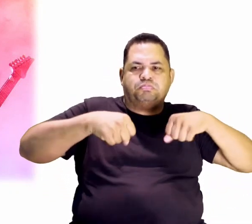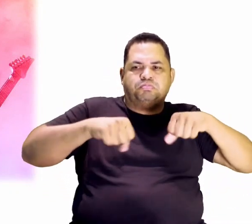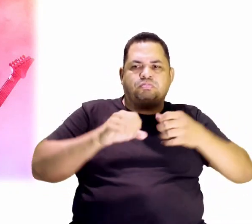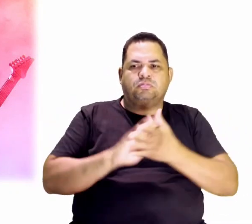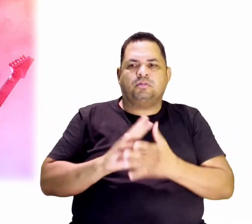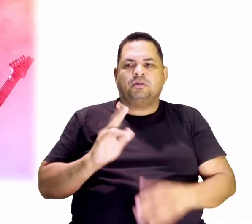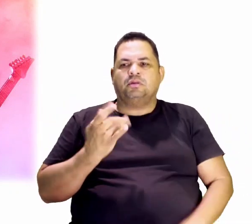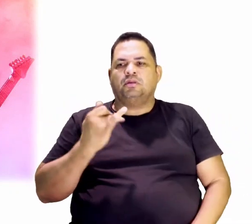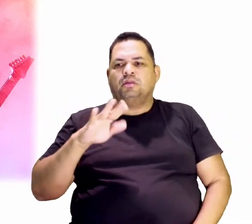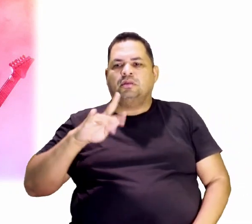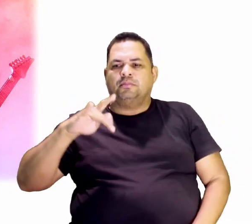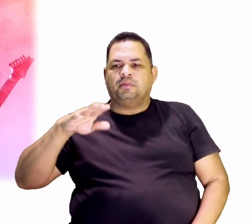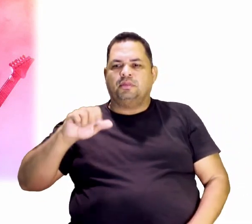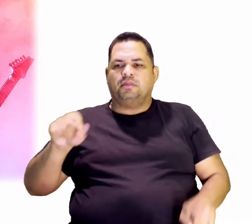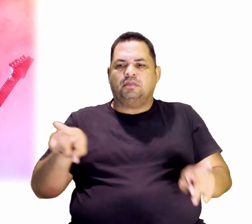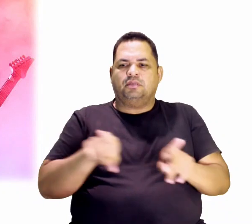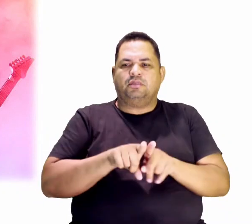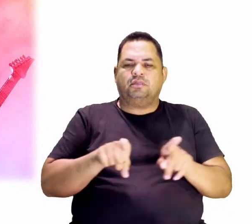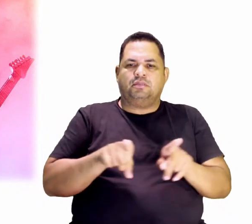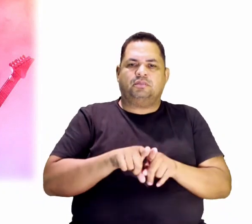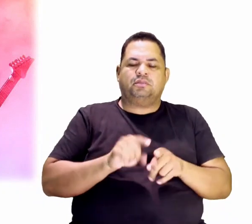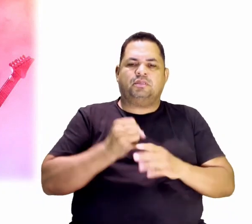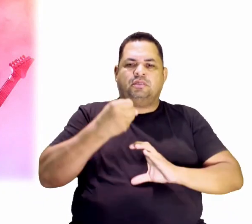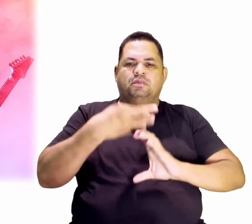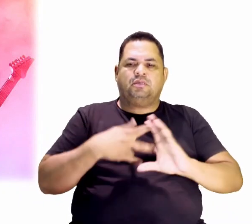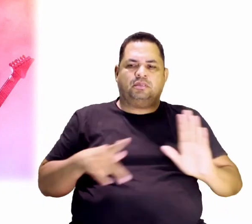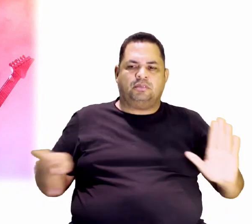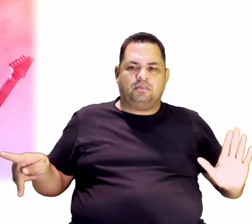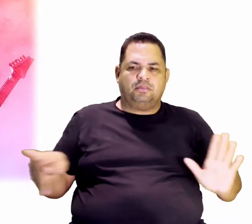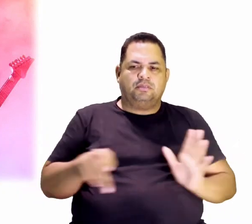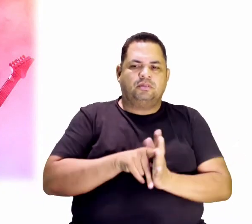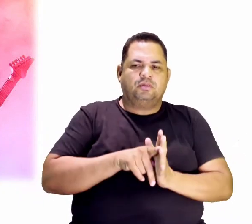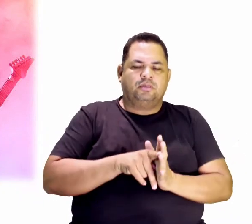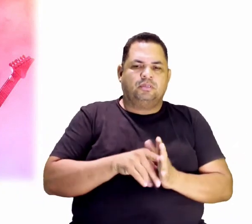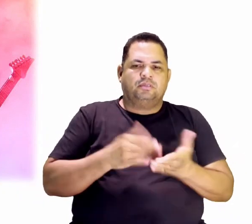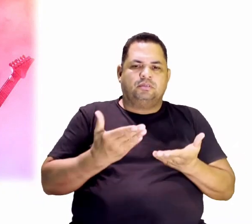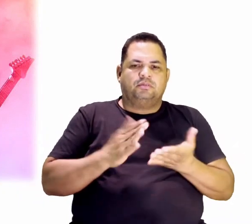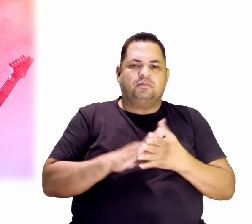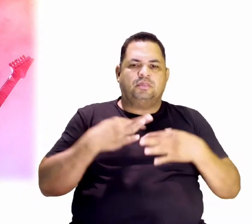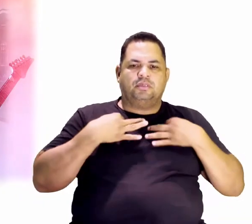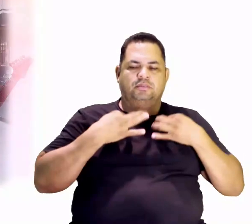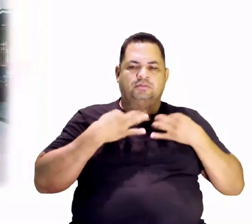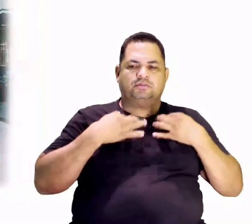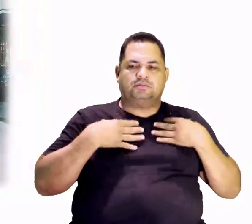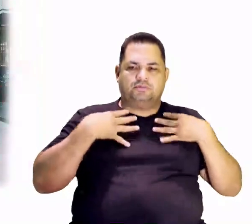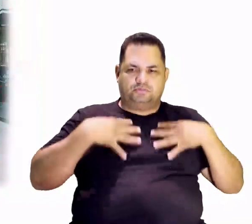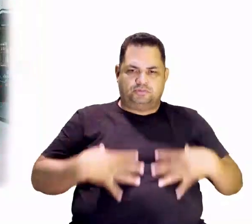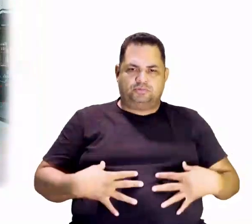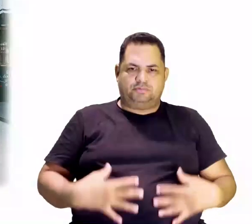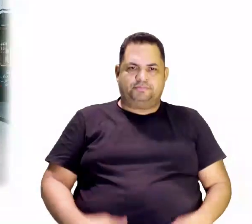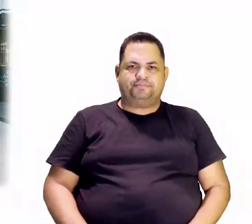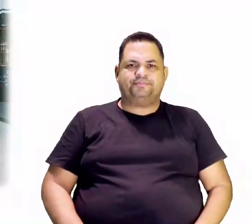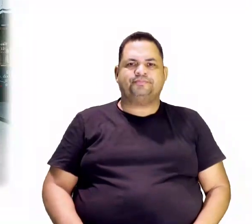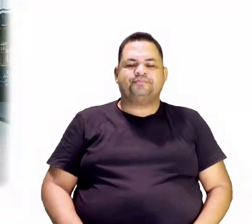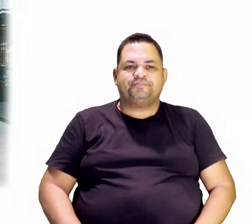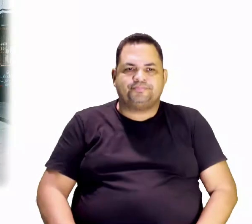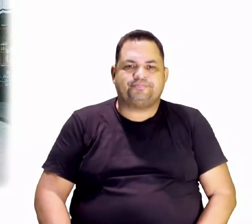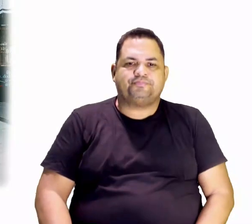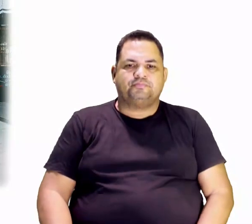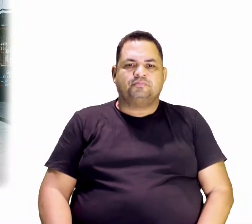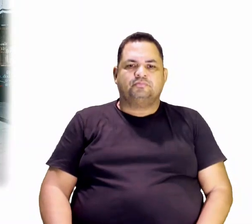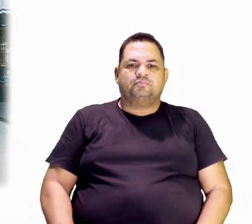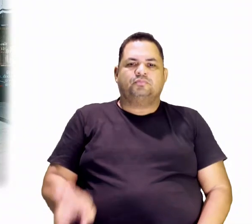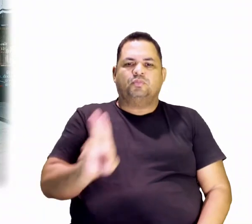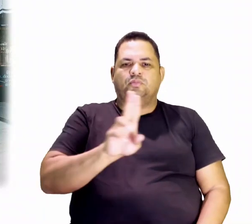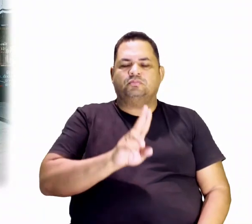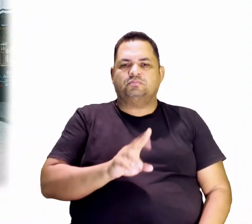Então, existe características próprias, roupas próprias para se utilizar. A gente percebe também que existe